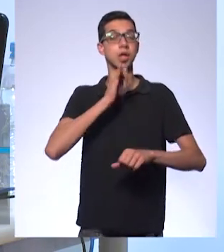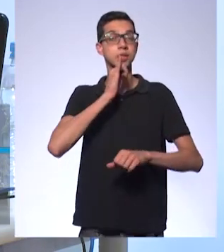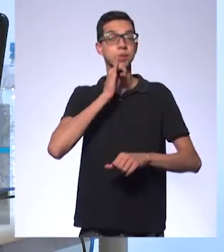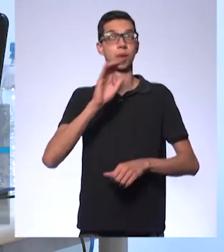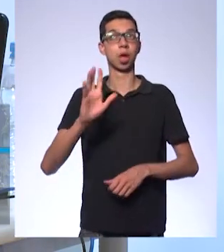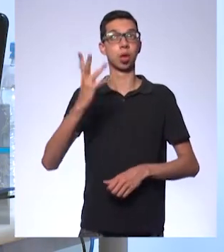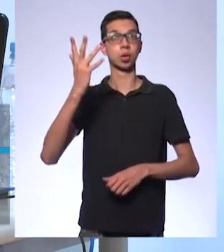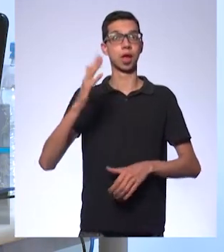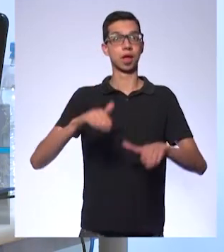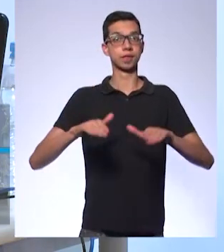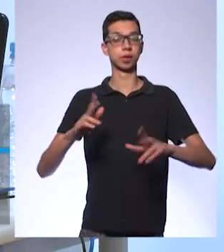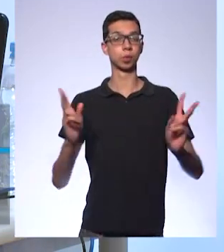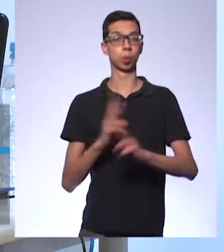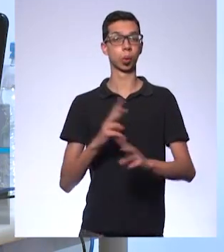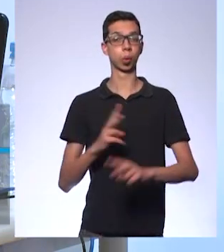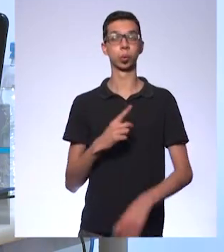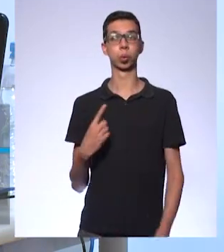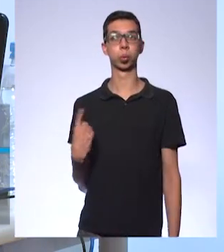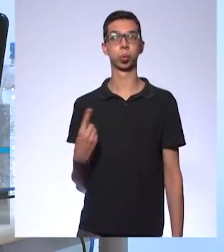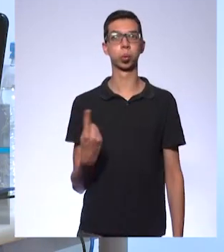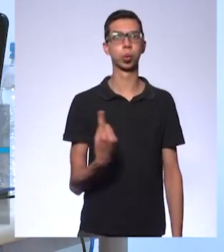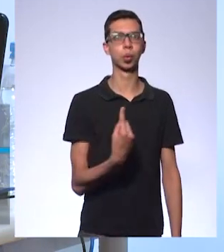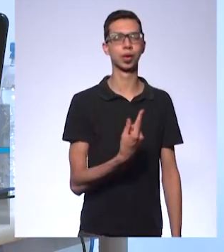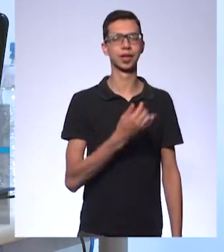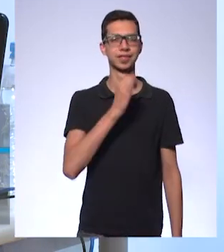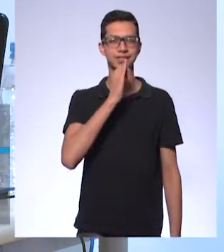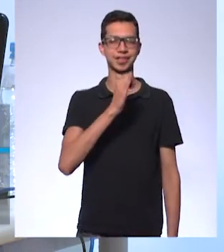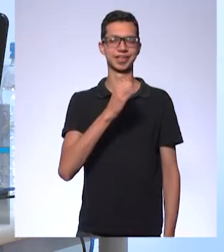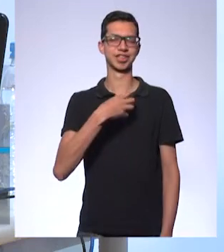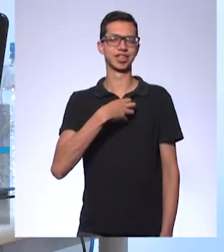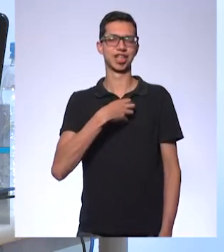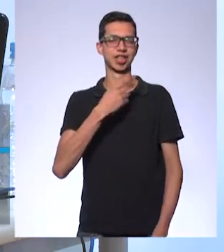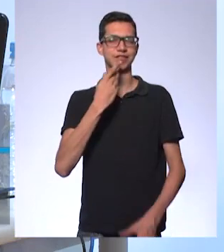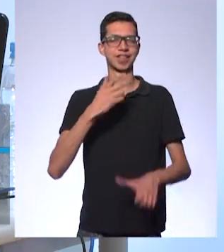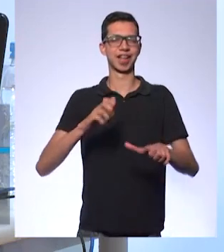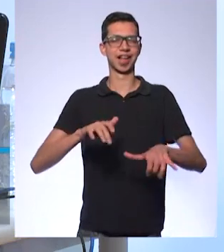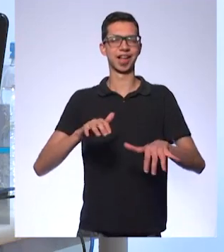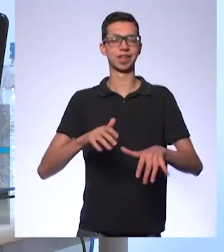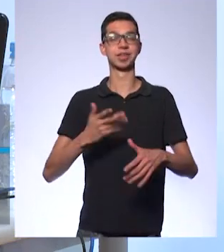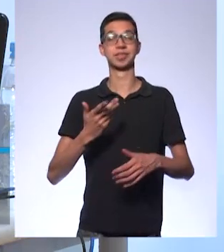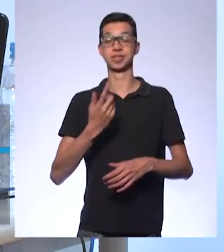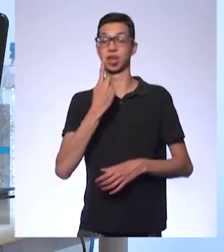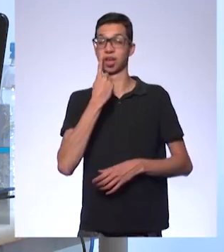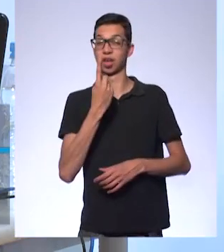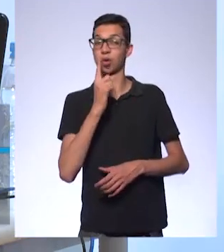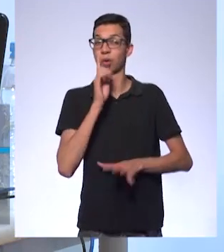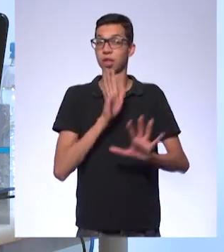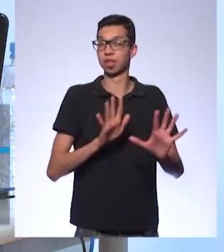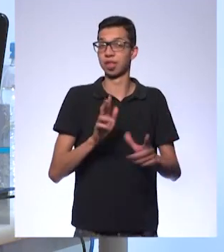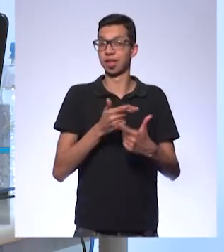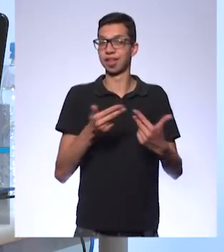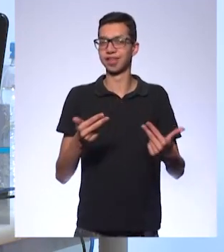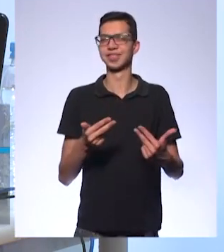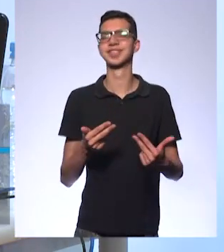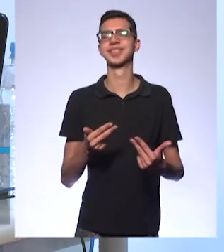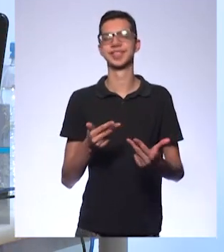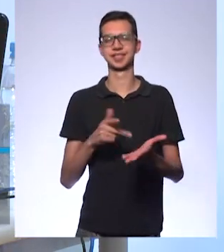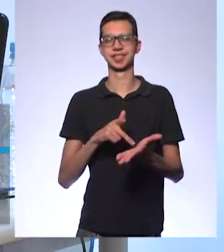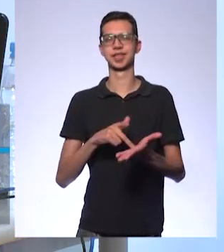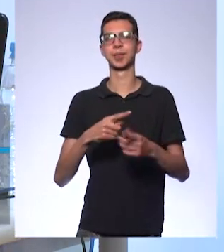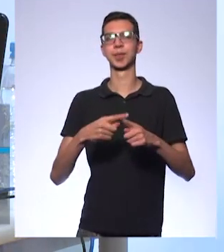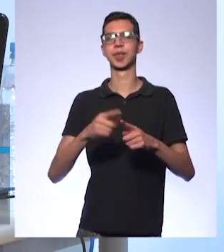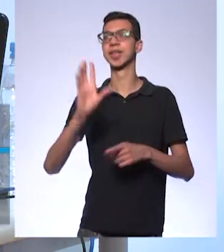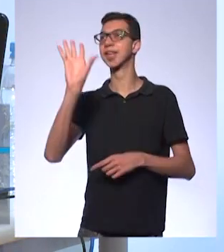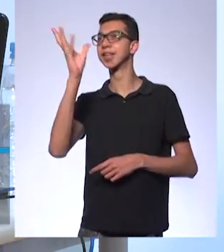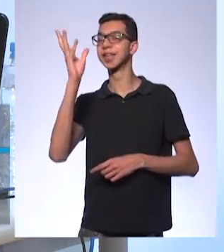que ela falou. Pode rolar uns furacões aí. Verdade. Cuidado aí o clima. Mudando o clima, mudam-se as perspectivas.